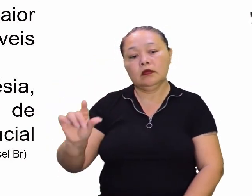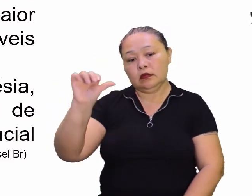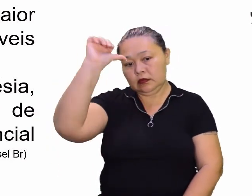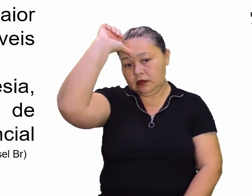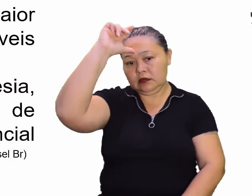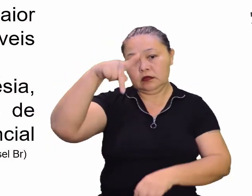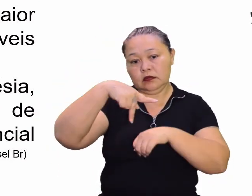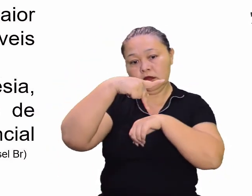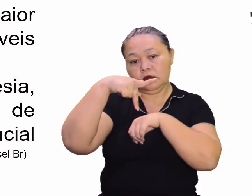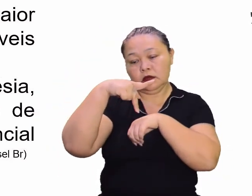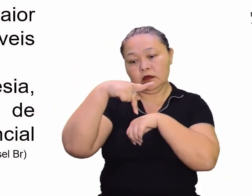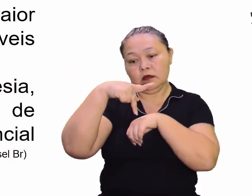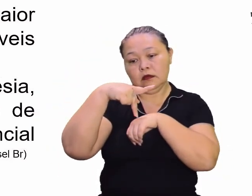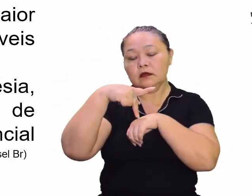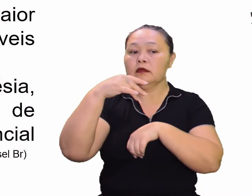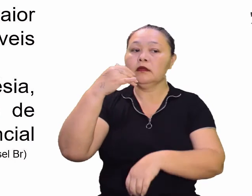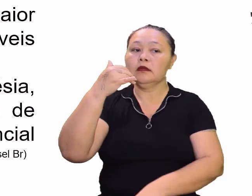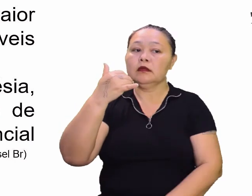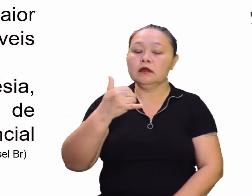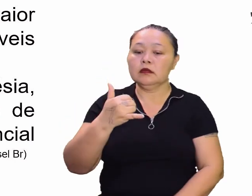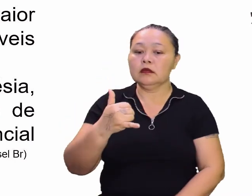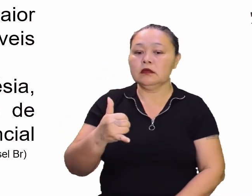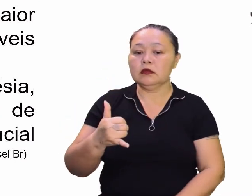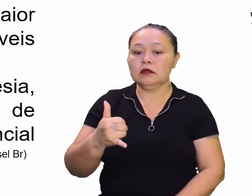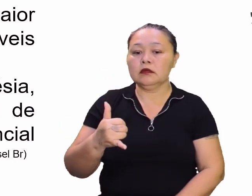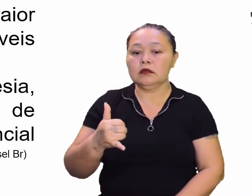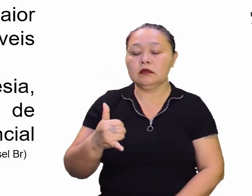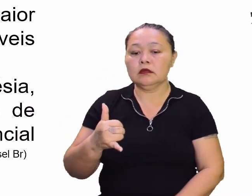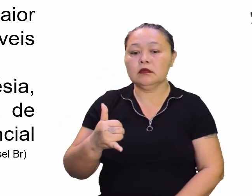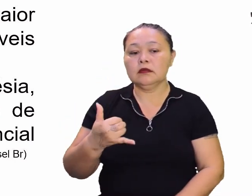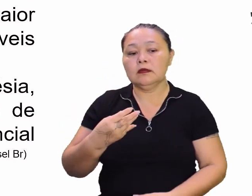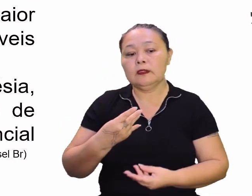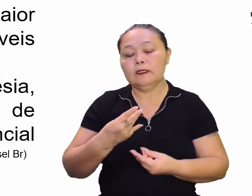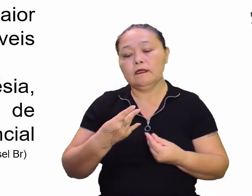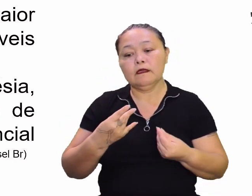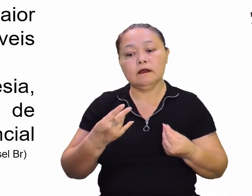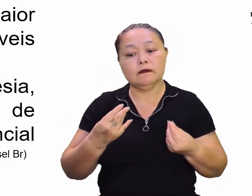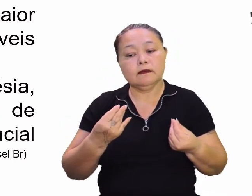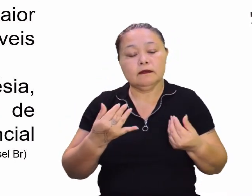A Índia é um país energeticamente